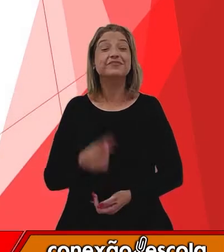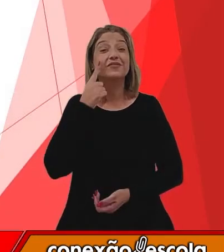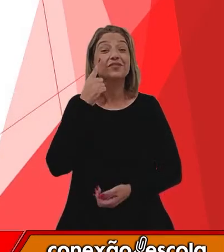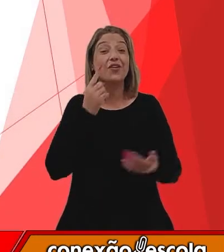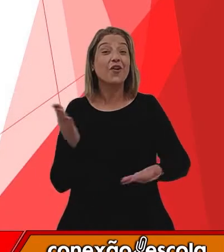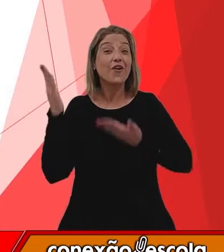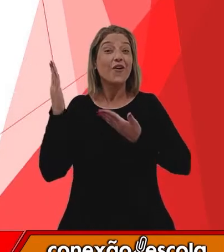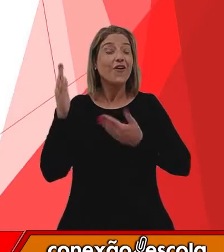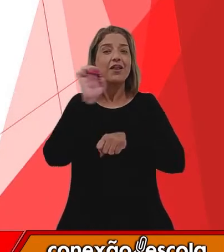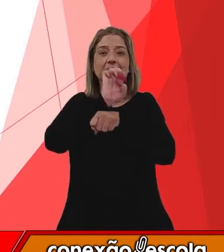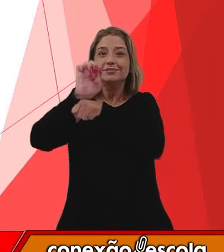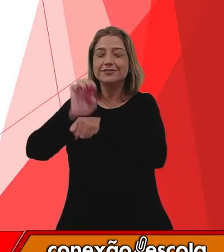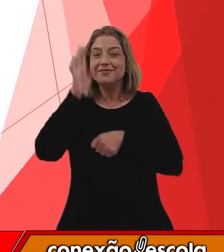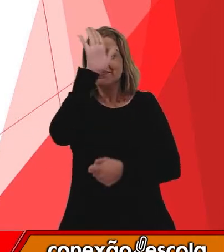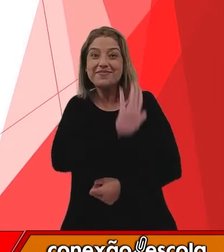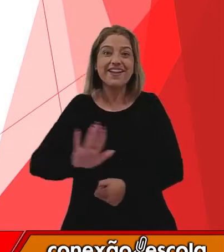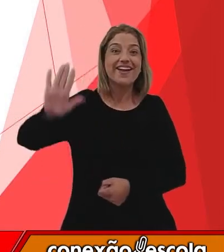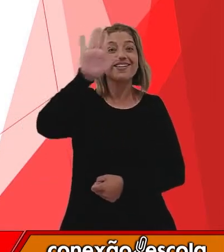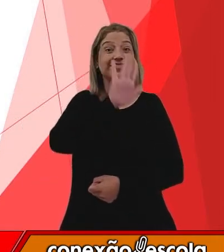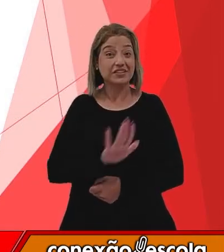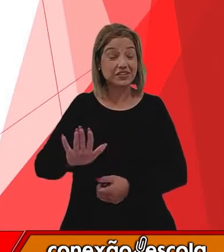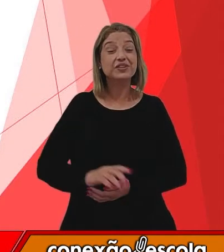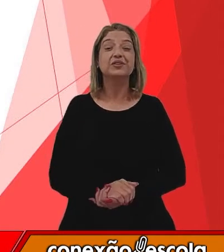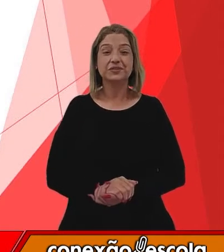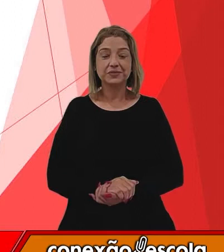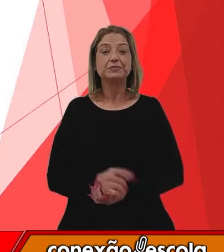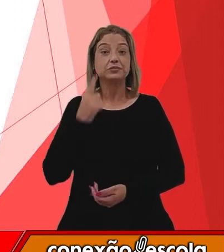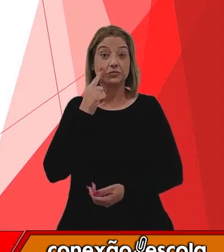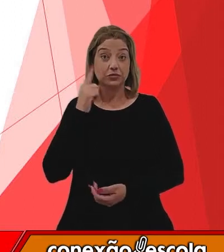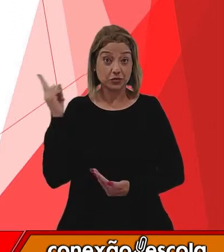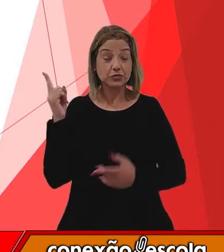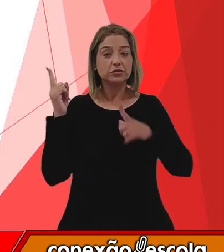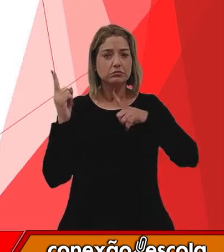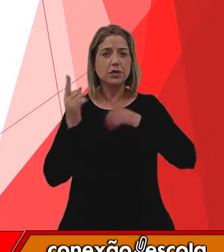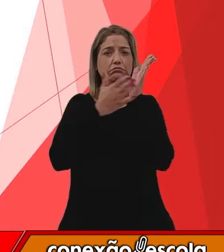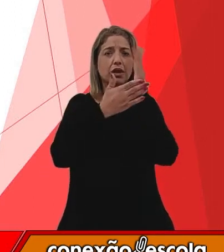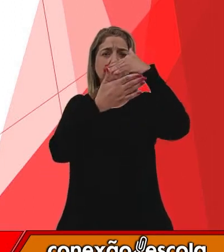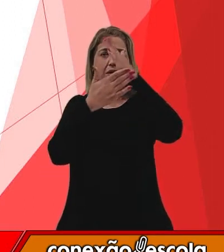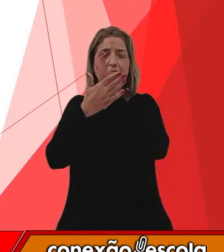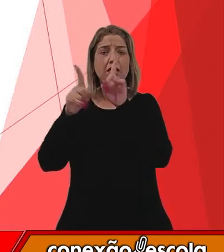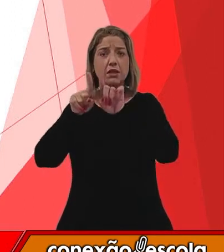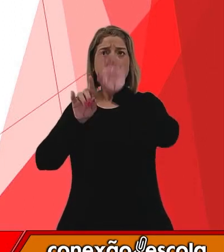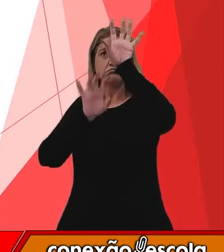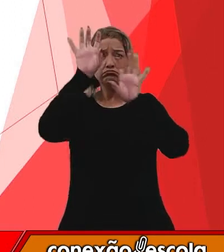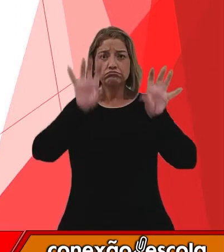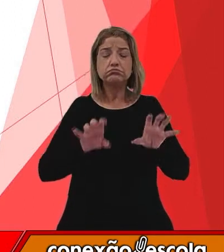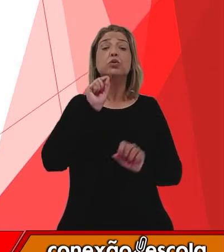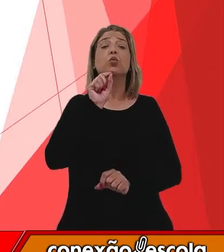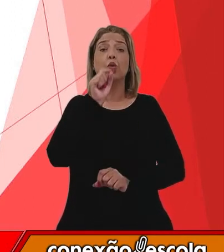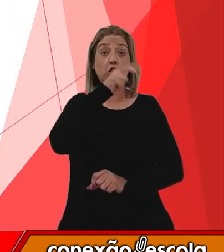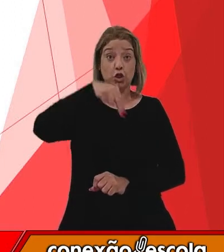Olha todos os estados do Brasil aí! Nesse caso, eles estão divididos por regiões, que são